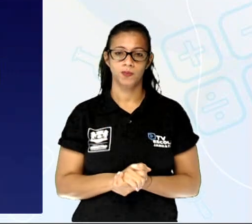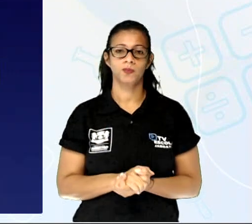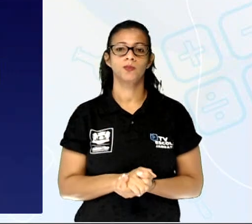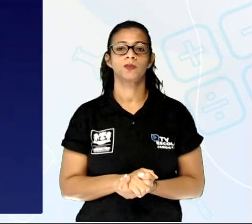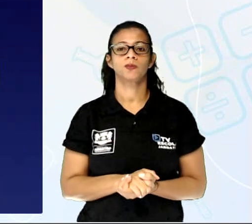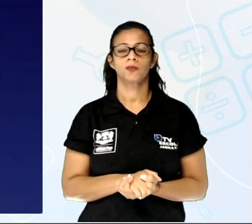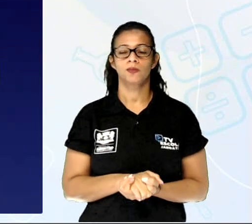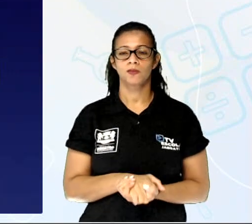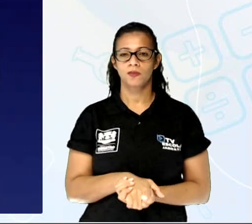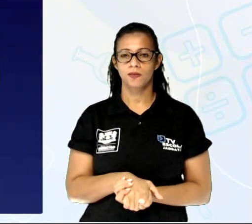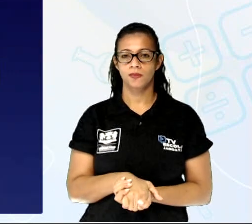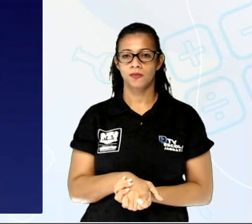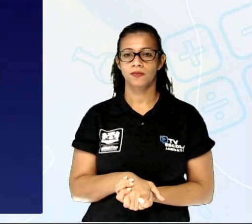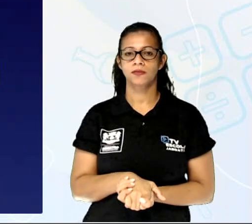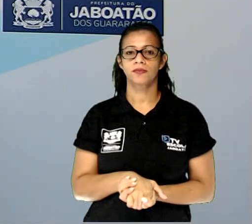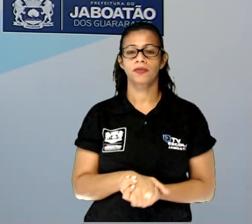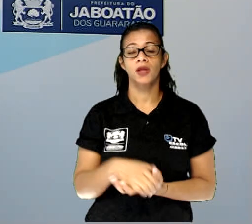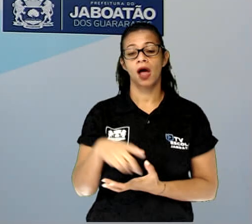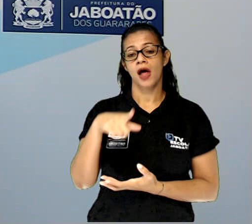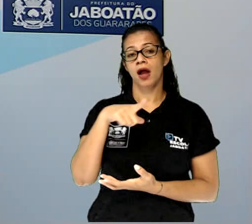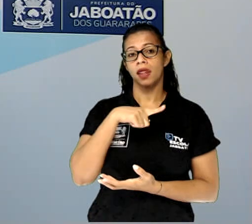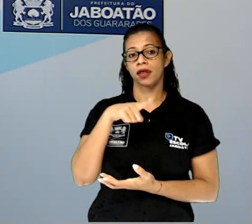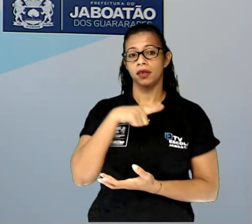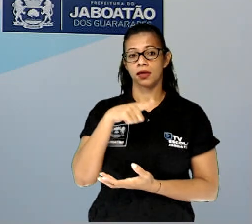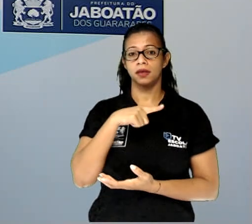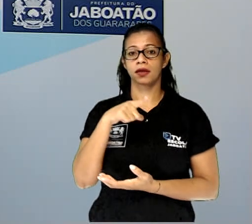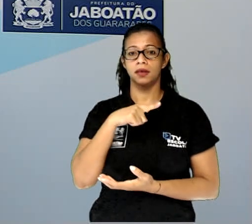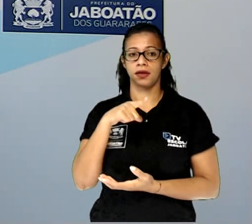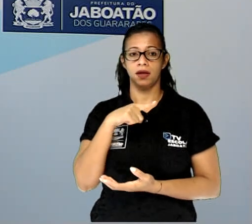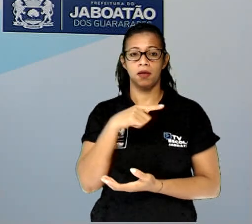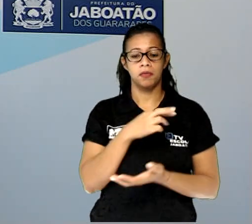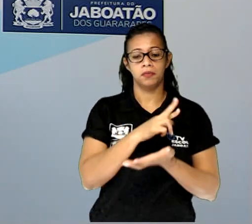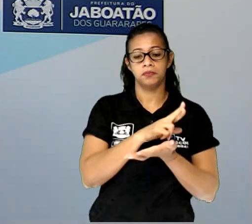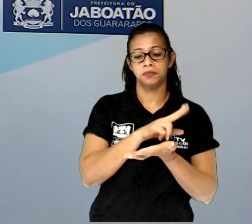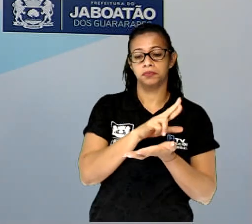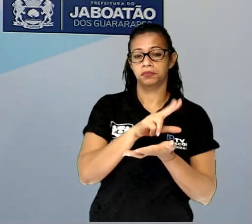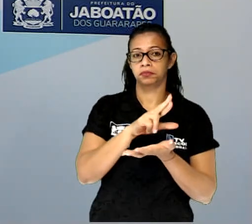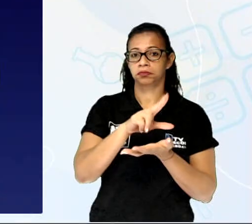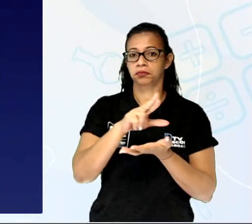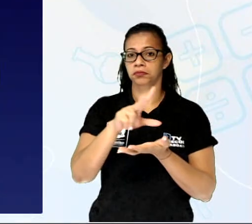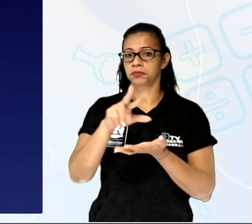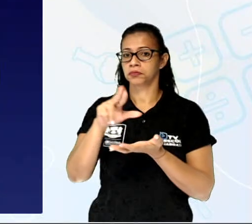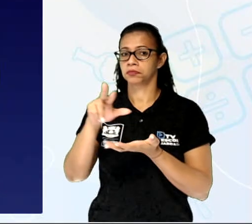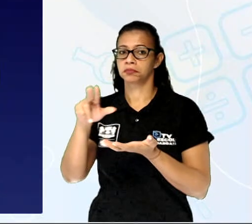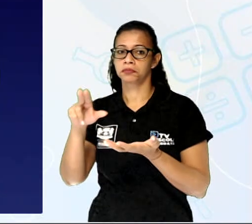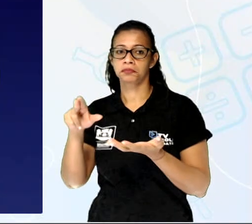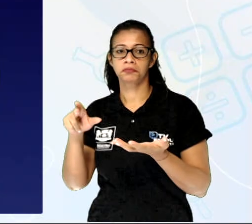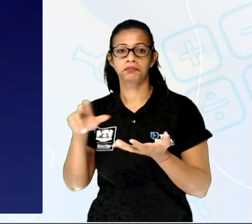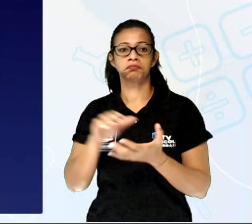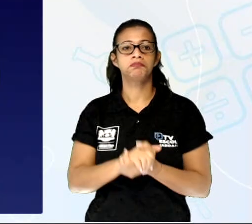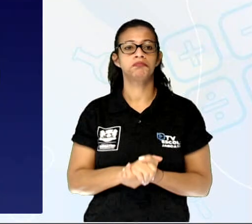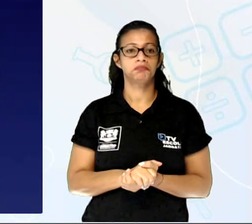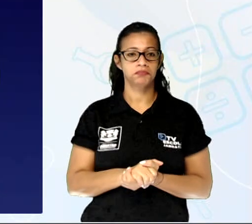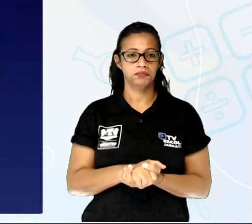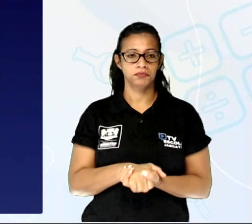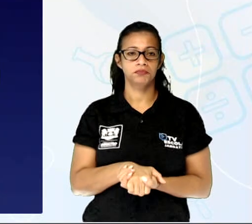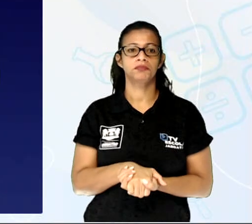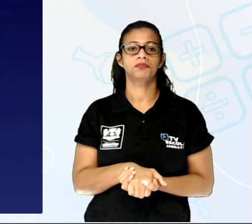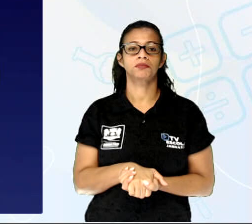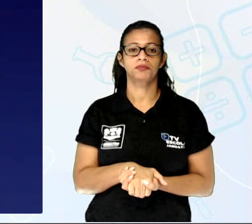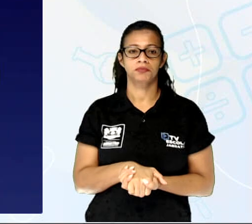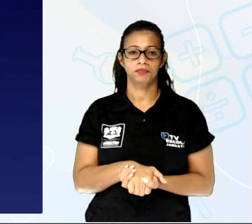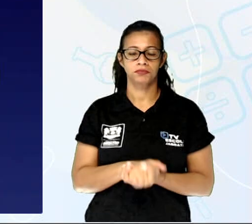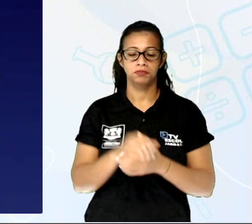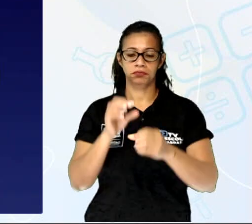de anos-luz de distância. Nós temos Mercúrio, Vênus, a Terra, que é o terceiro planeta do Sistema Solar. Segundo a